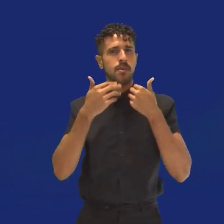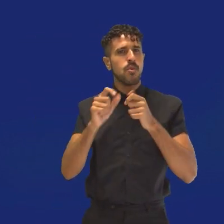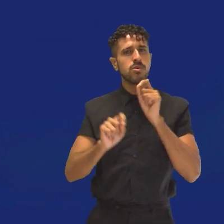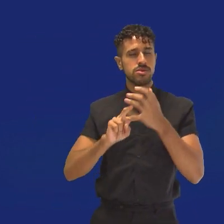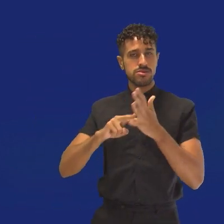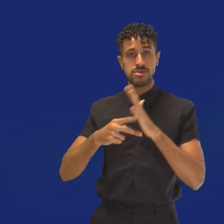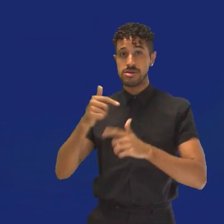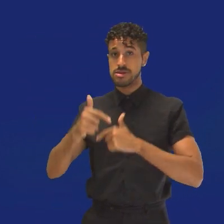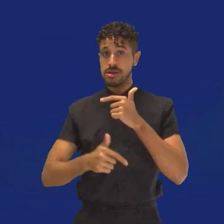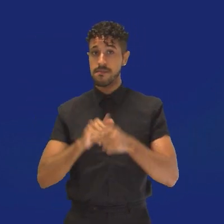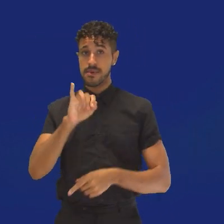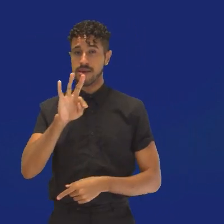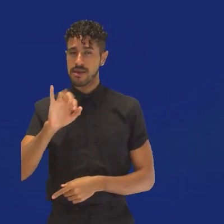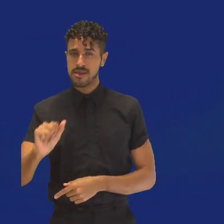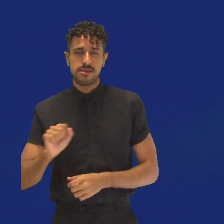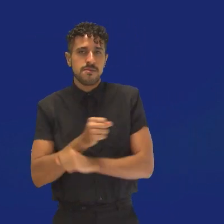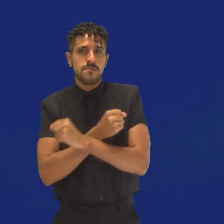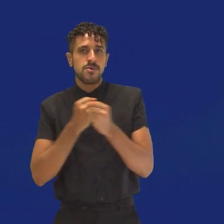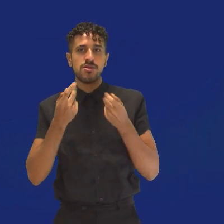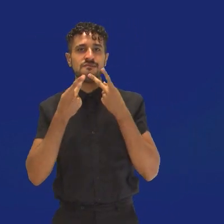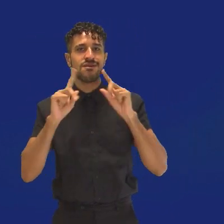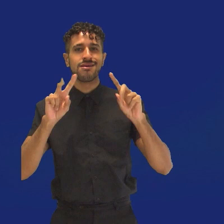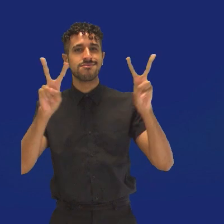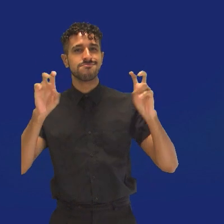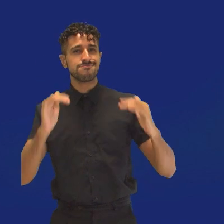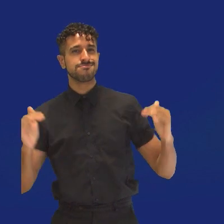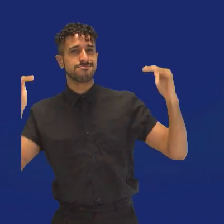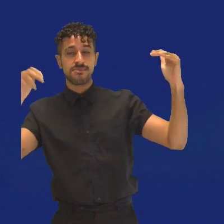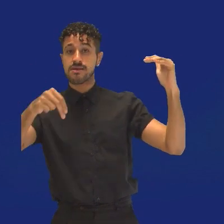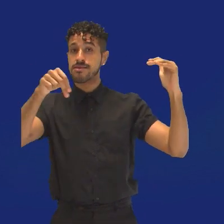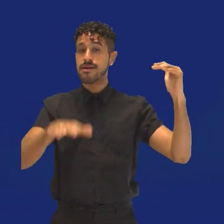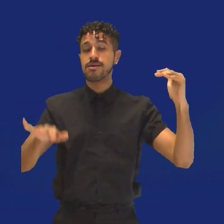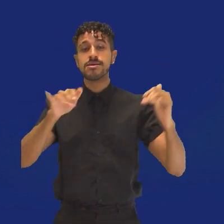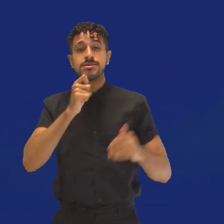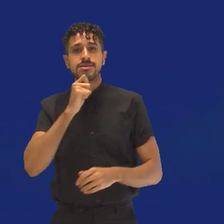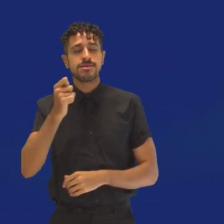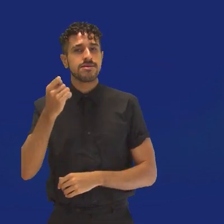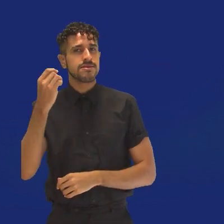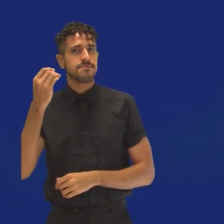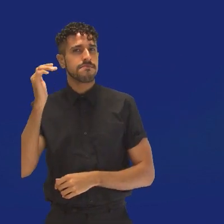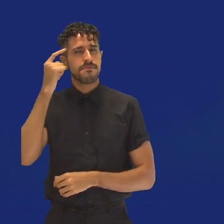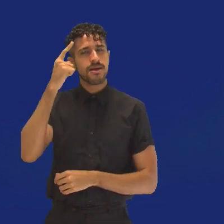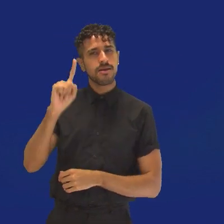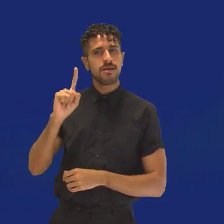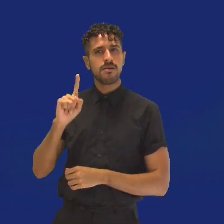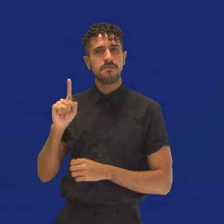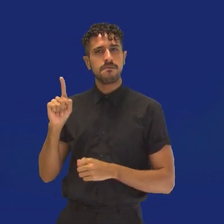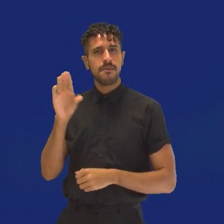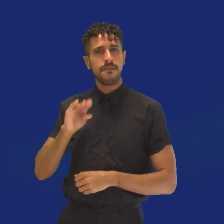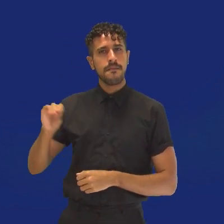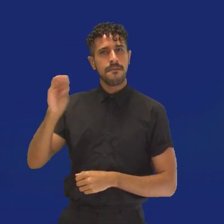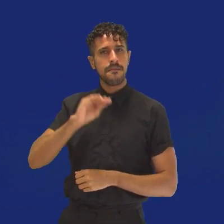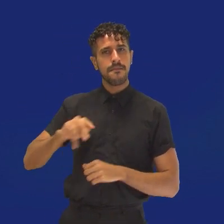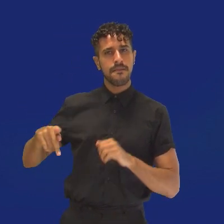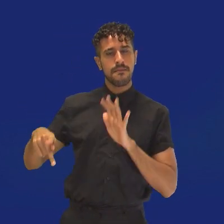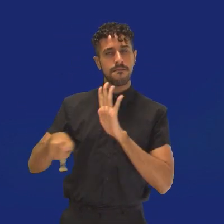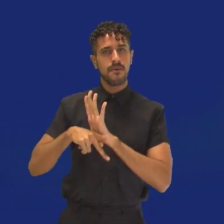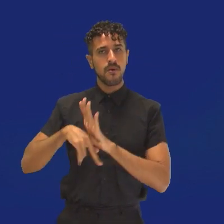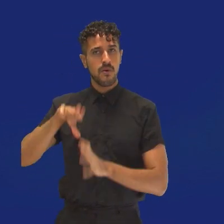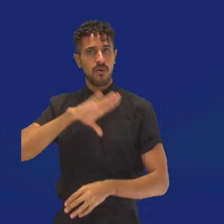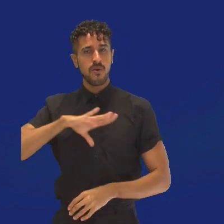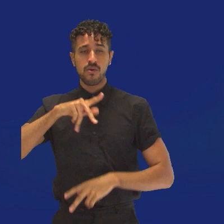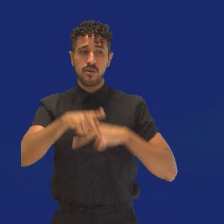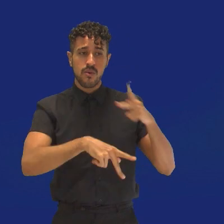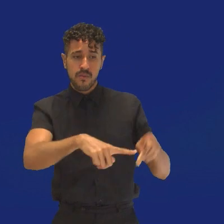ITA. E não tem como falar em soberania nacional sem falar em domínio do idioma pátrio, da língua pátria,